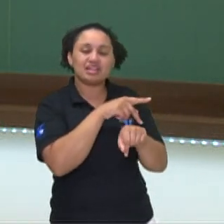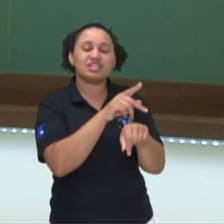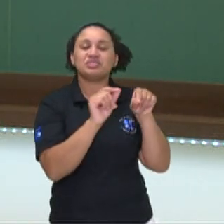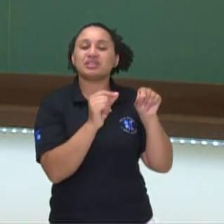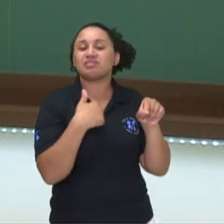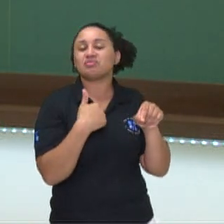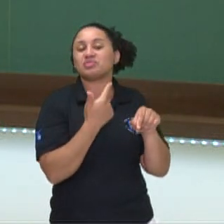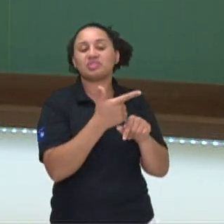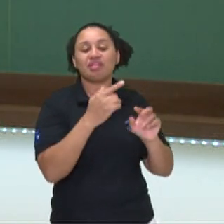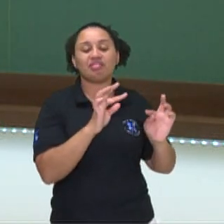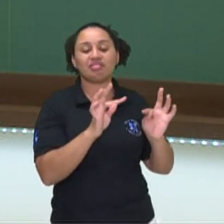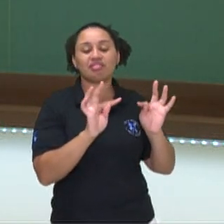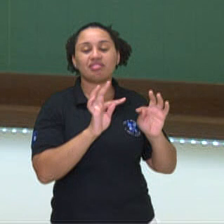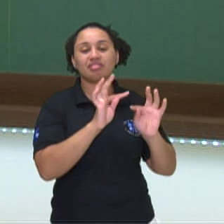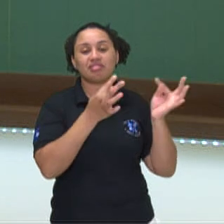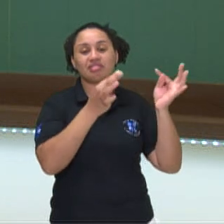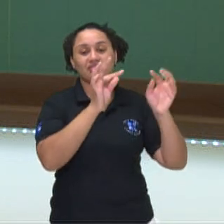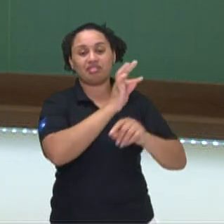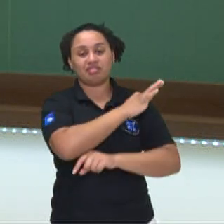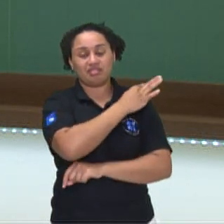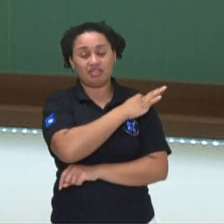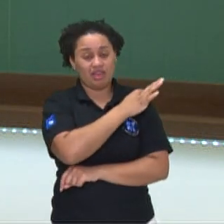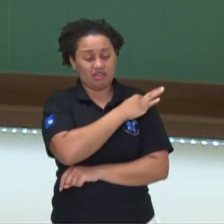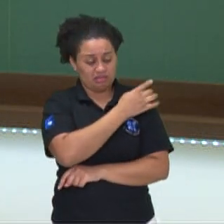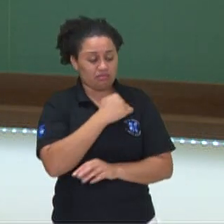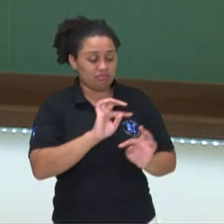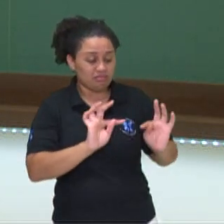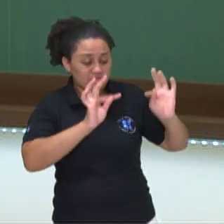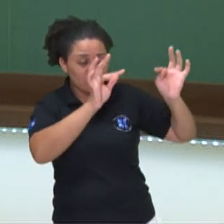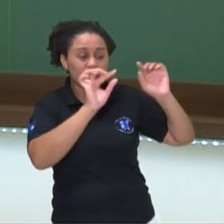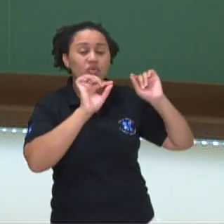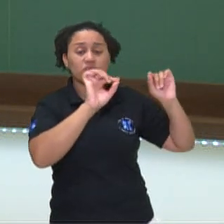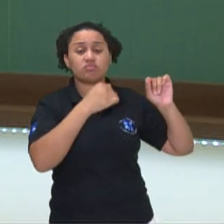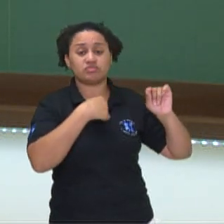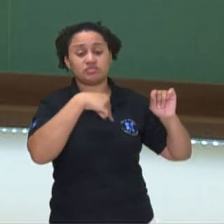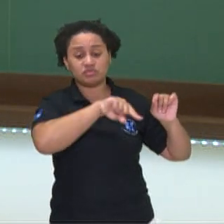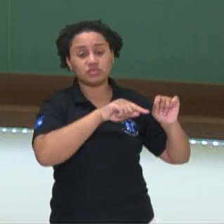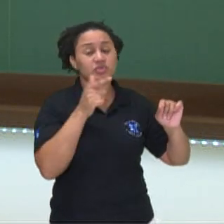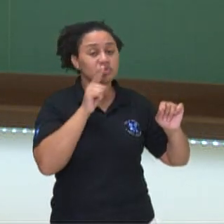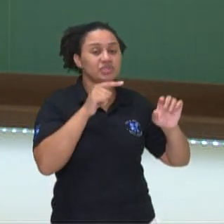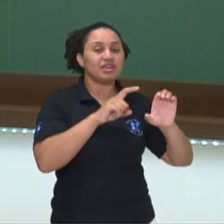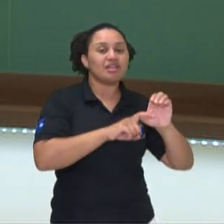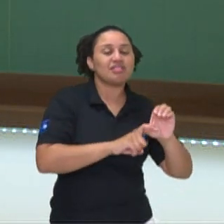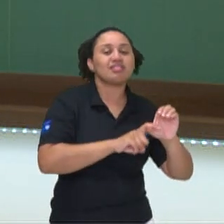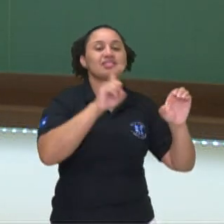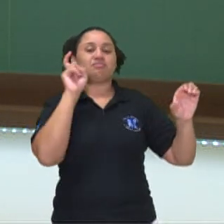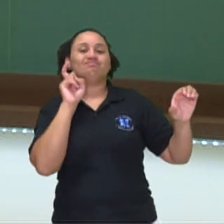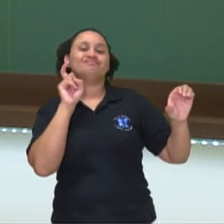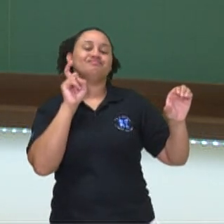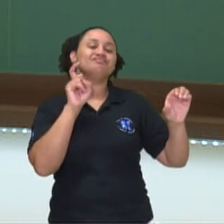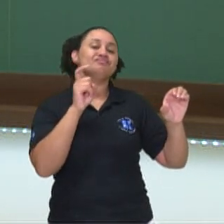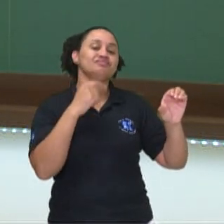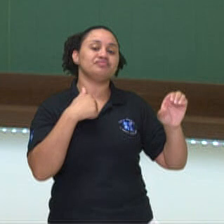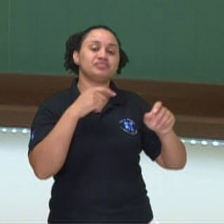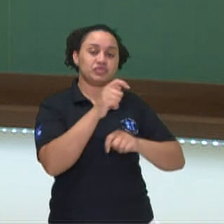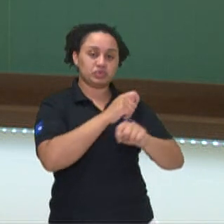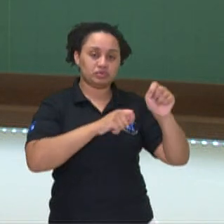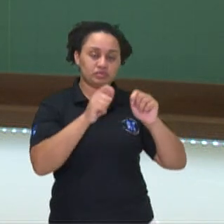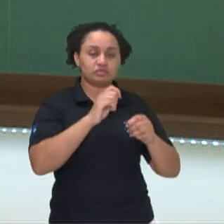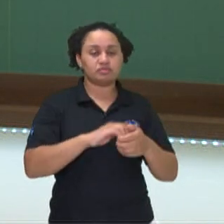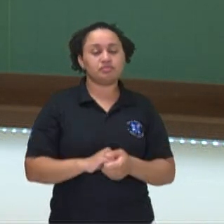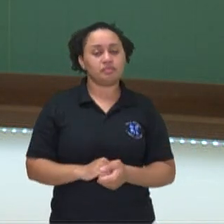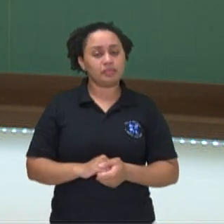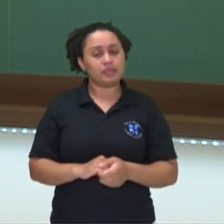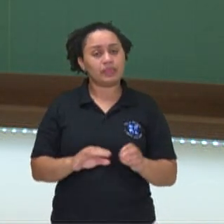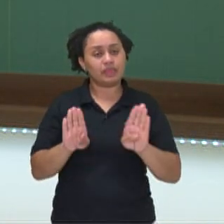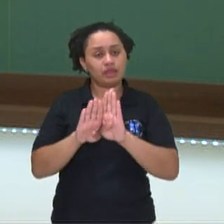elas técnicas de desenvolvimento de recursos tecnológicos a fim de se emanciparem dessa dependência econômica, além do índice